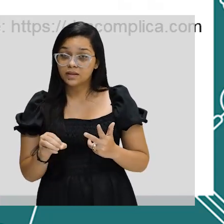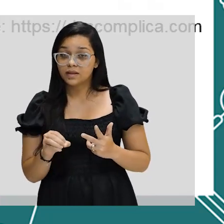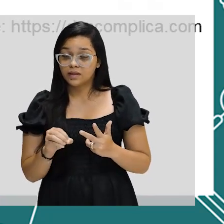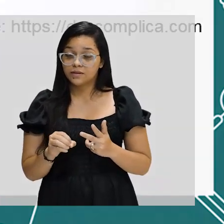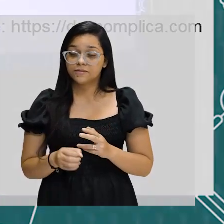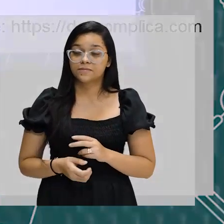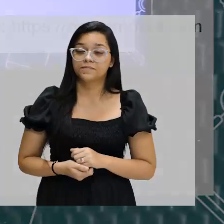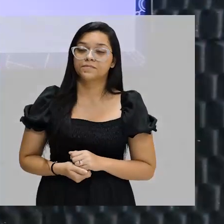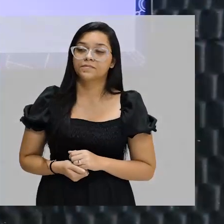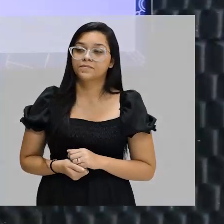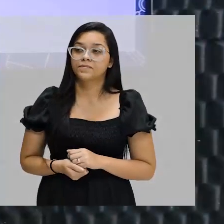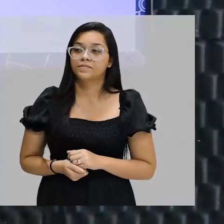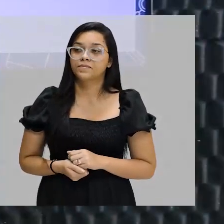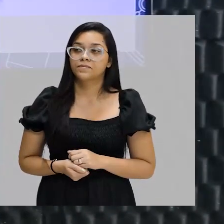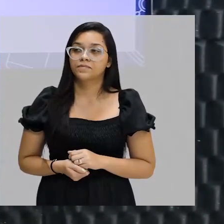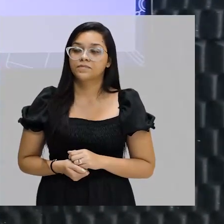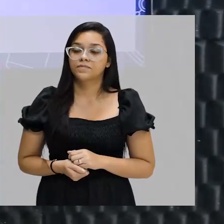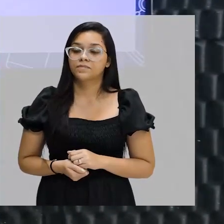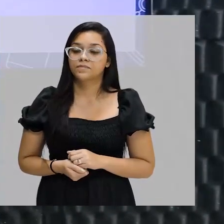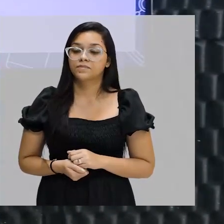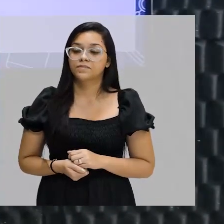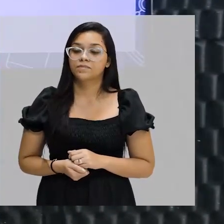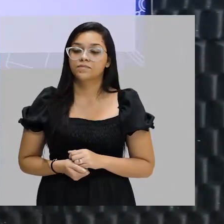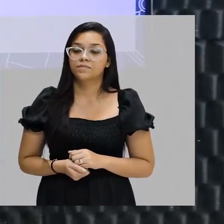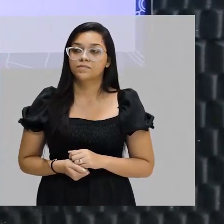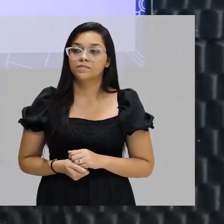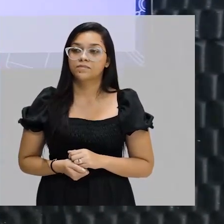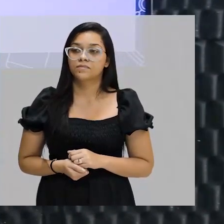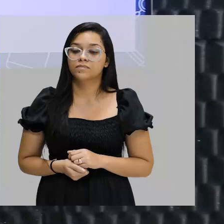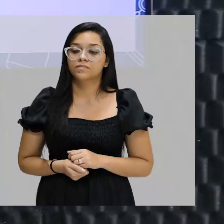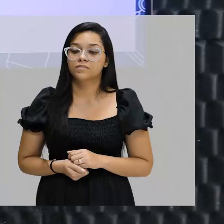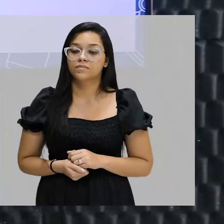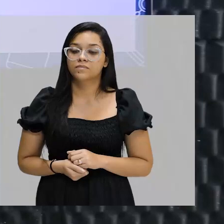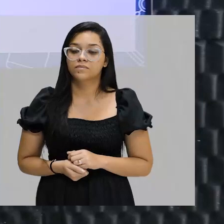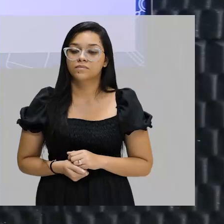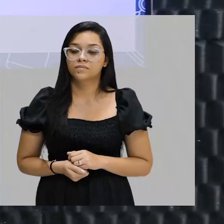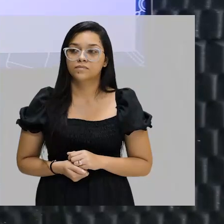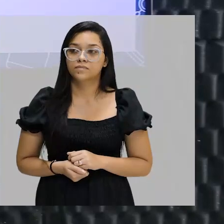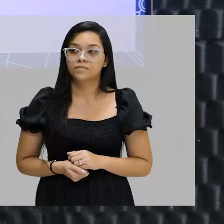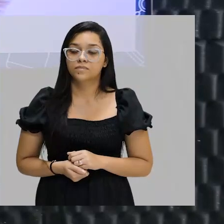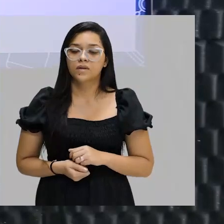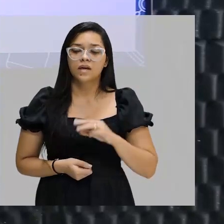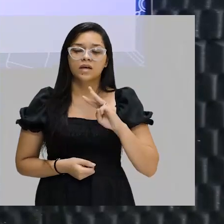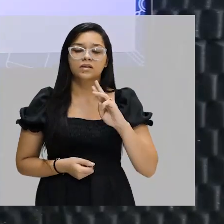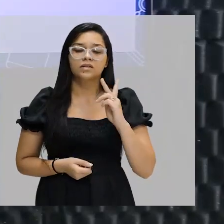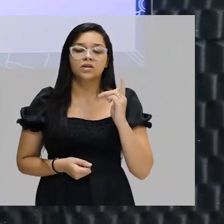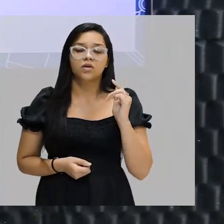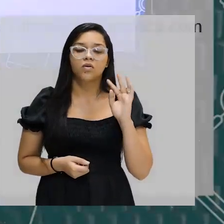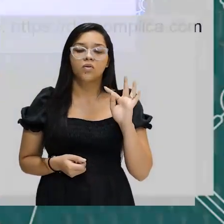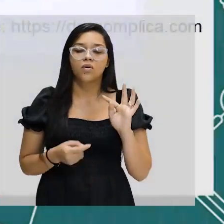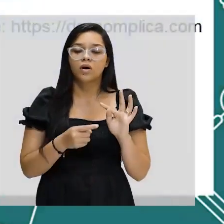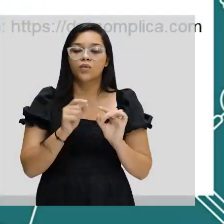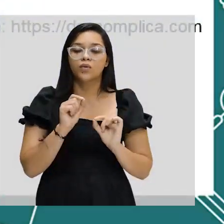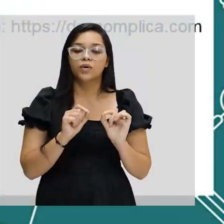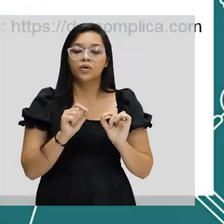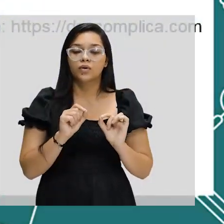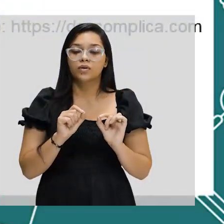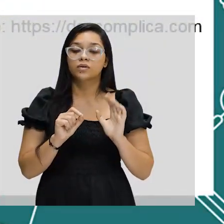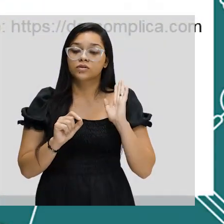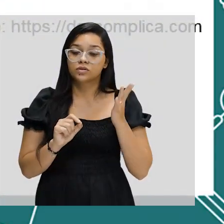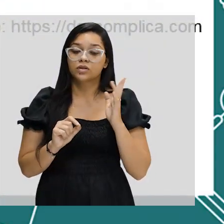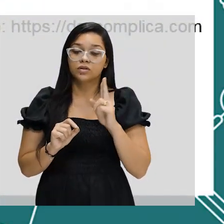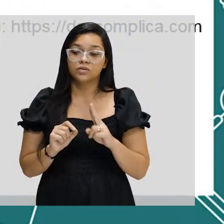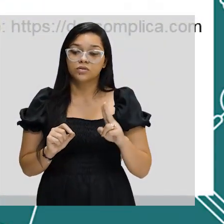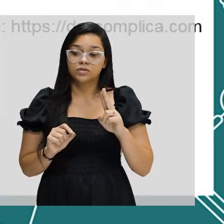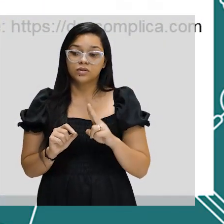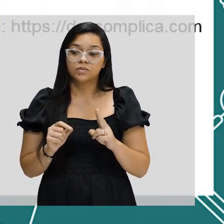questão do Enem. Use only what you need. Esse what é o pronome relativo, como nós